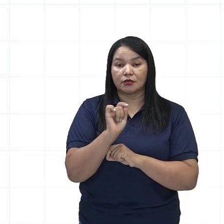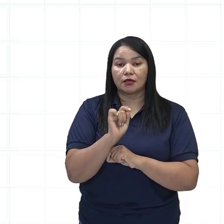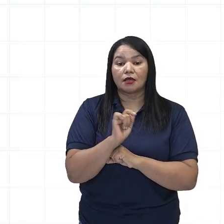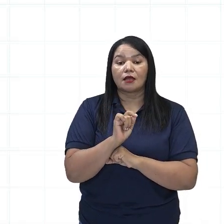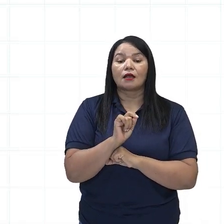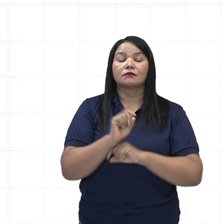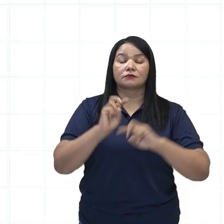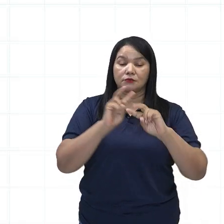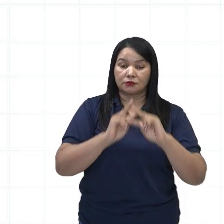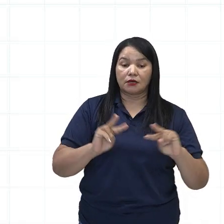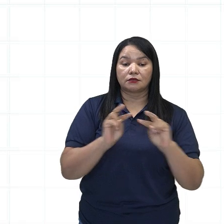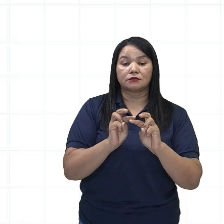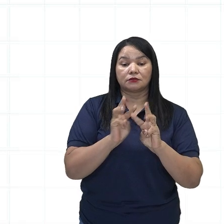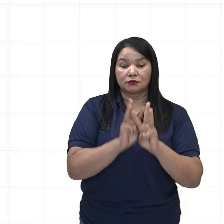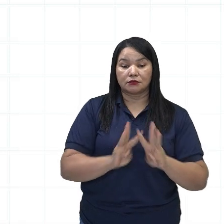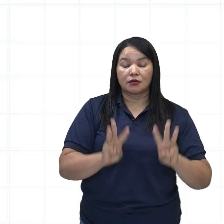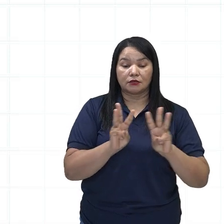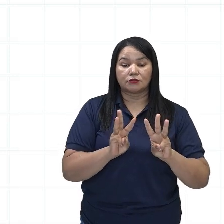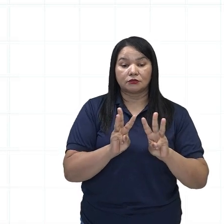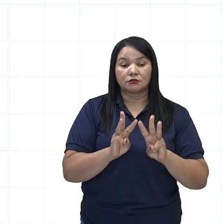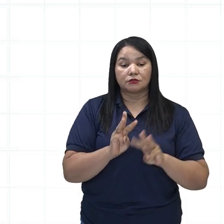site